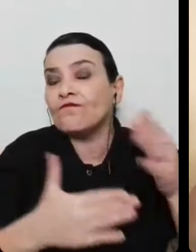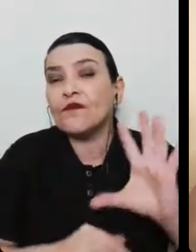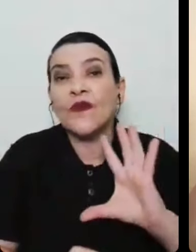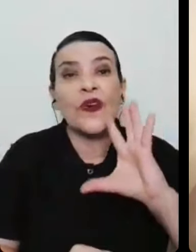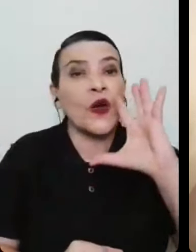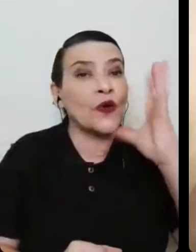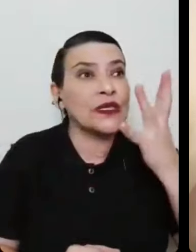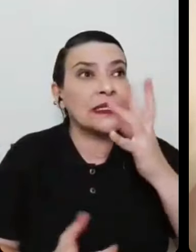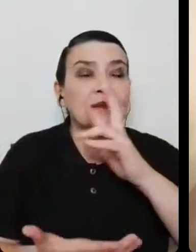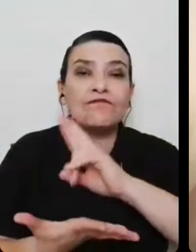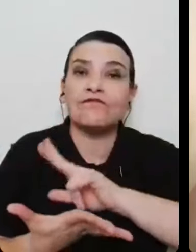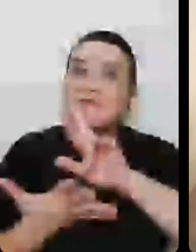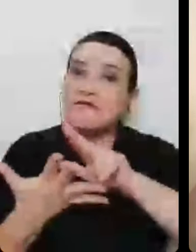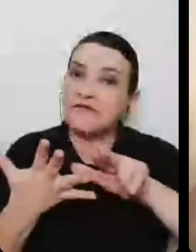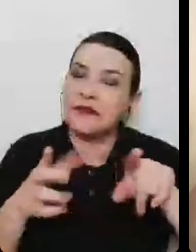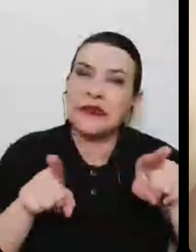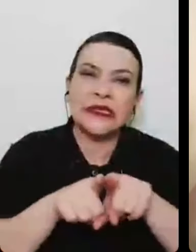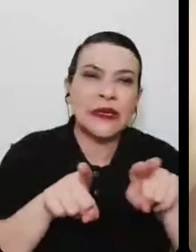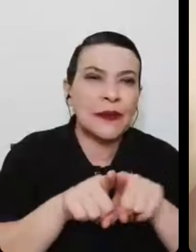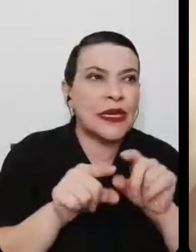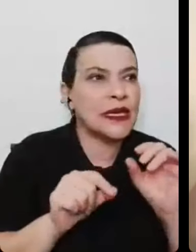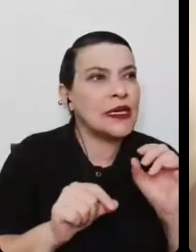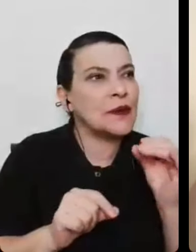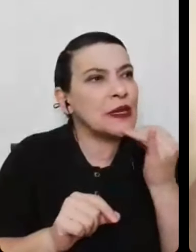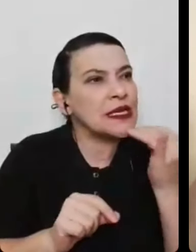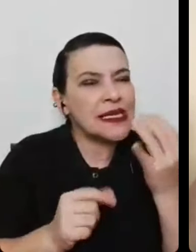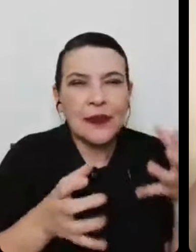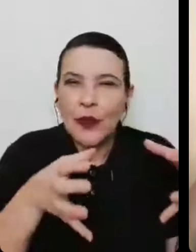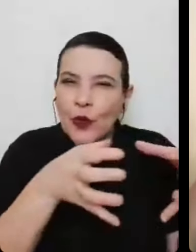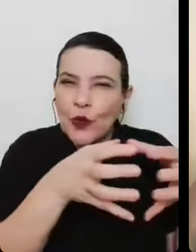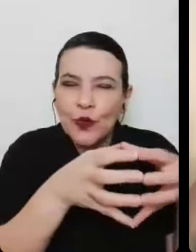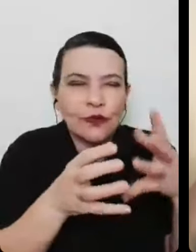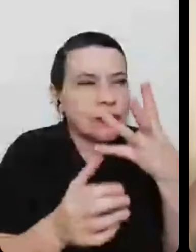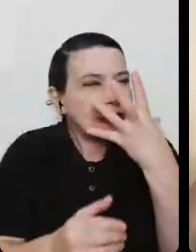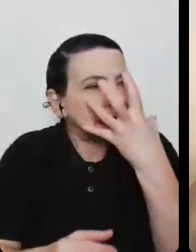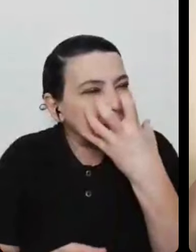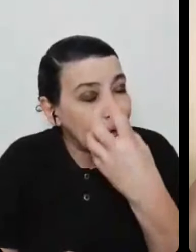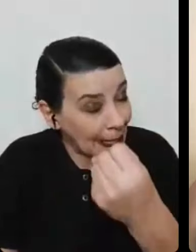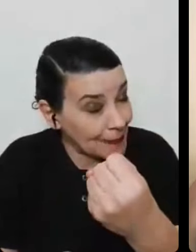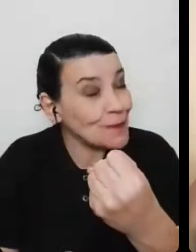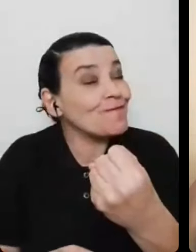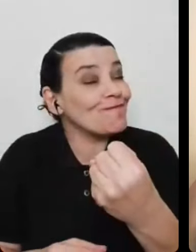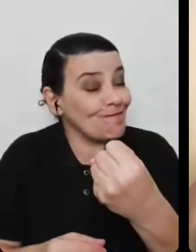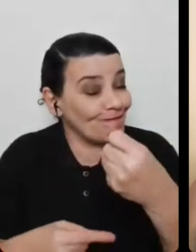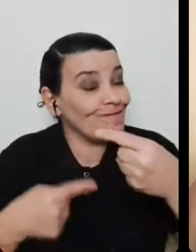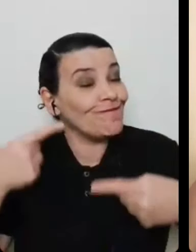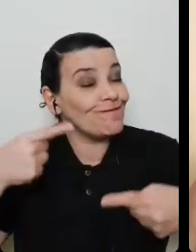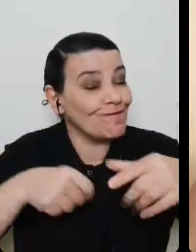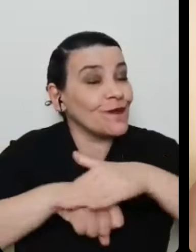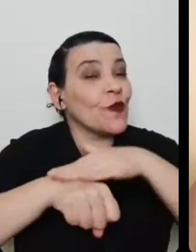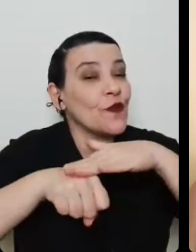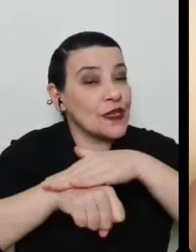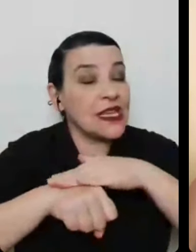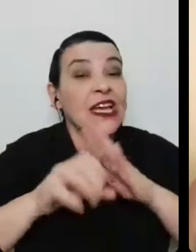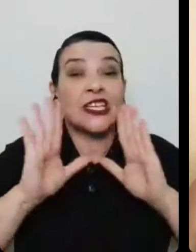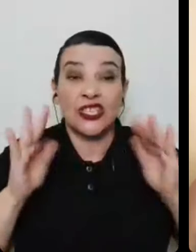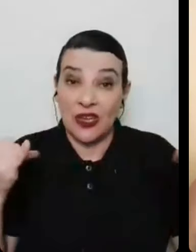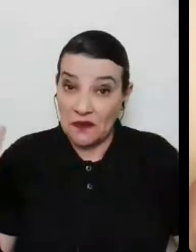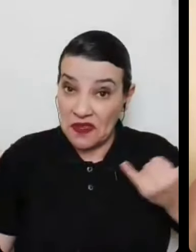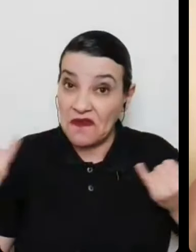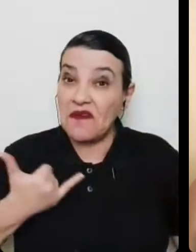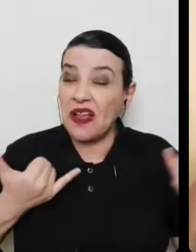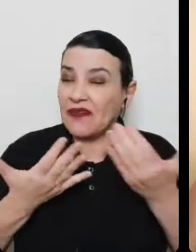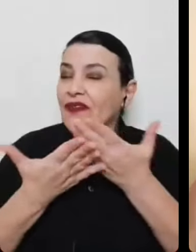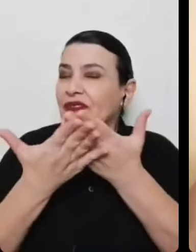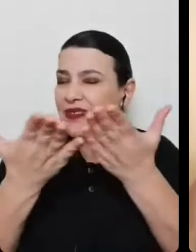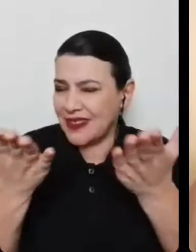formas diferentes. A dinâmica para atrair esse público também é outra questão que a gente ouve, que eu já ouvi, muitos de